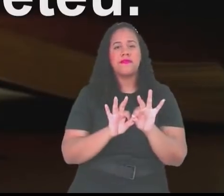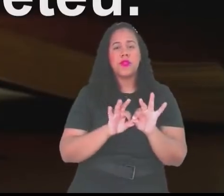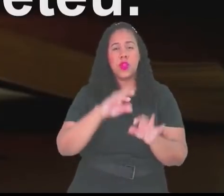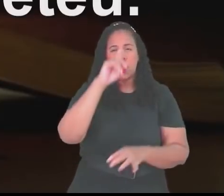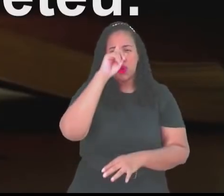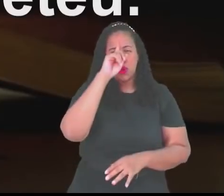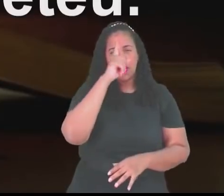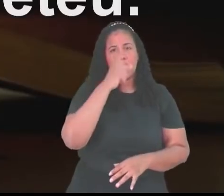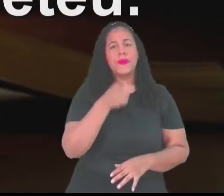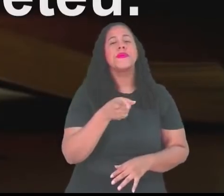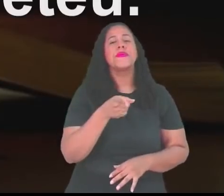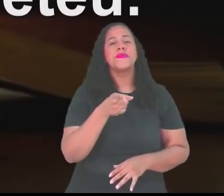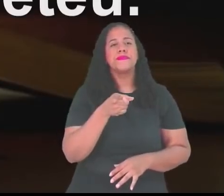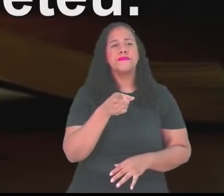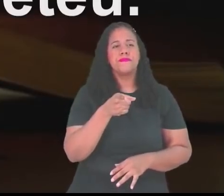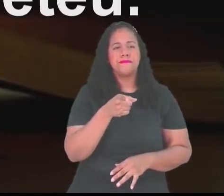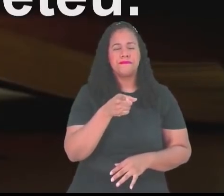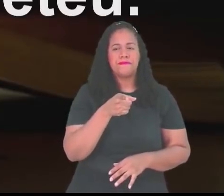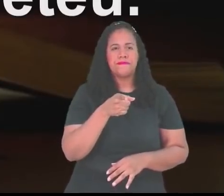decretos,